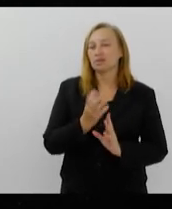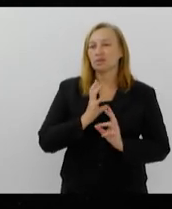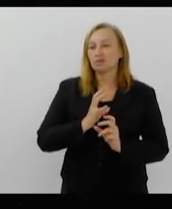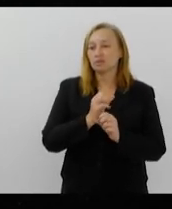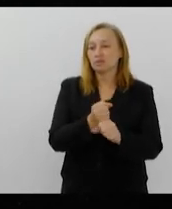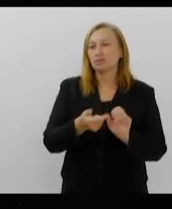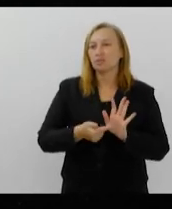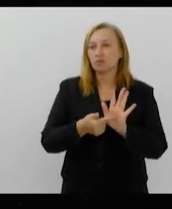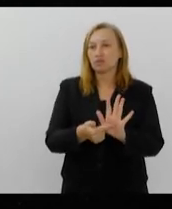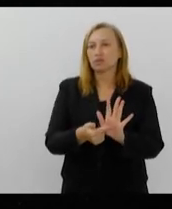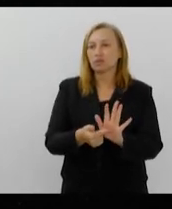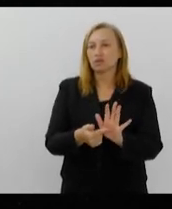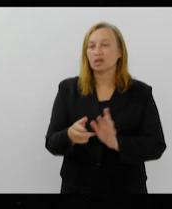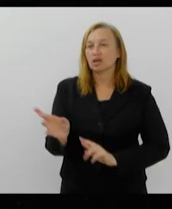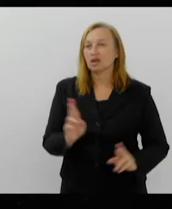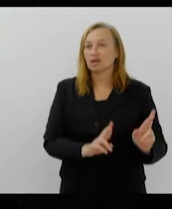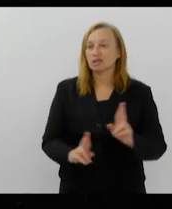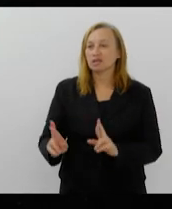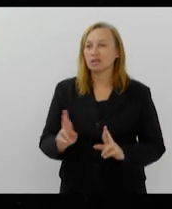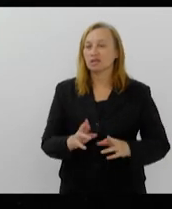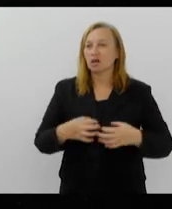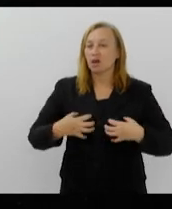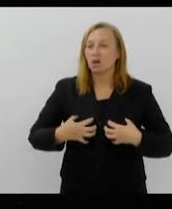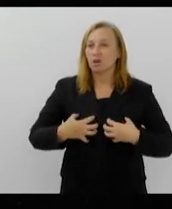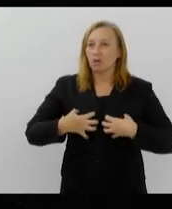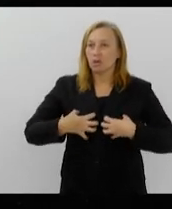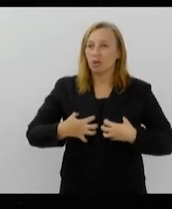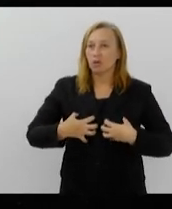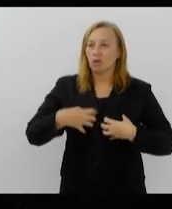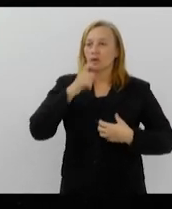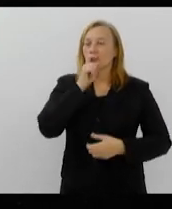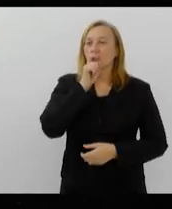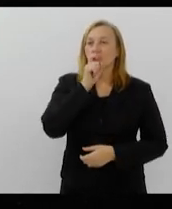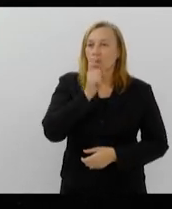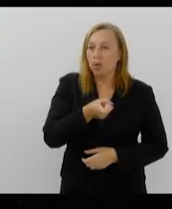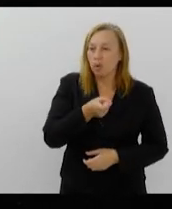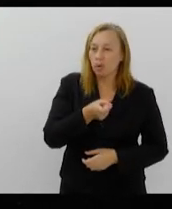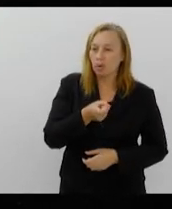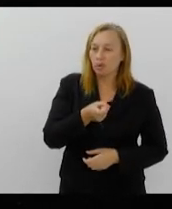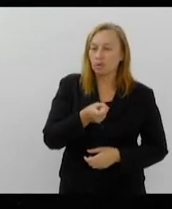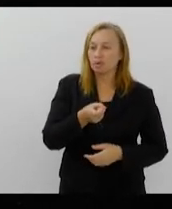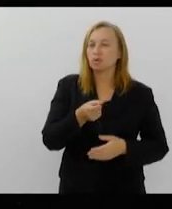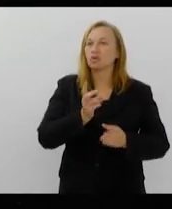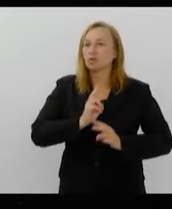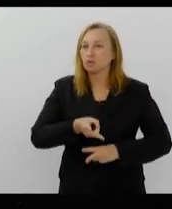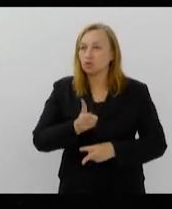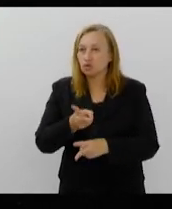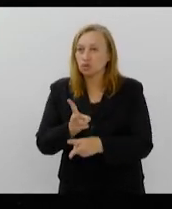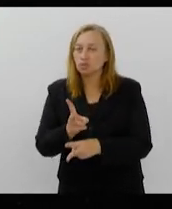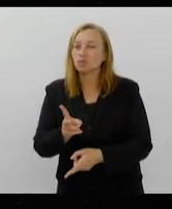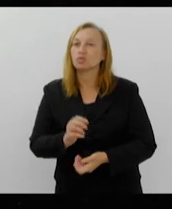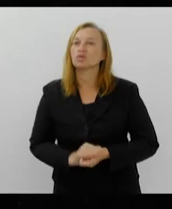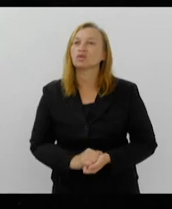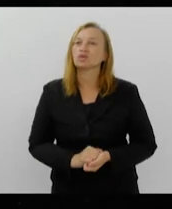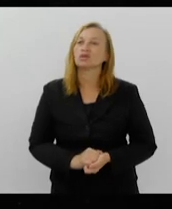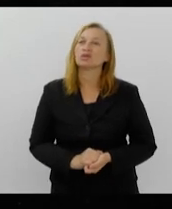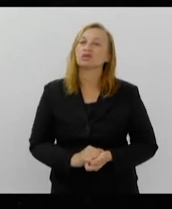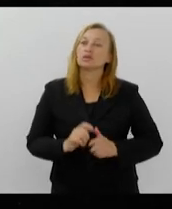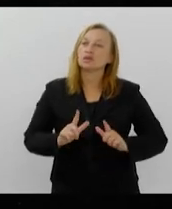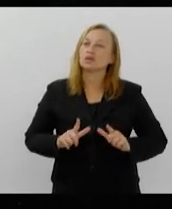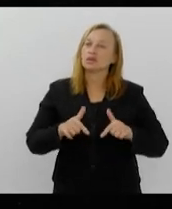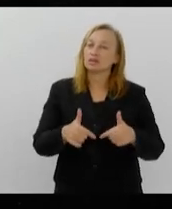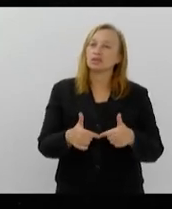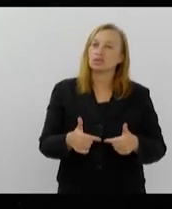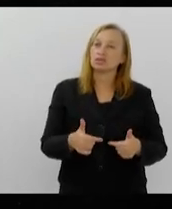à tuberculose de uma forma desagregada, continua colocando essa ação